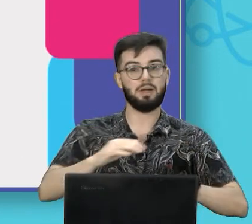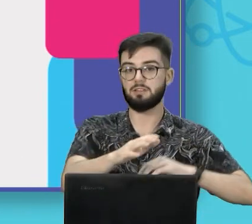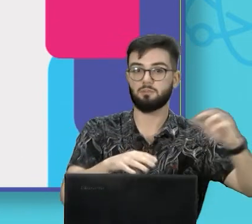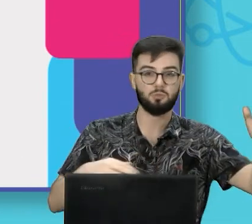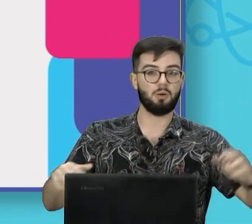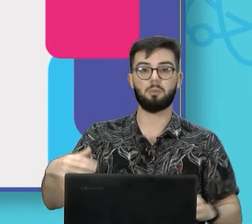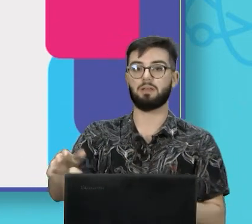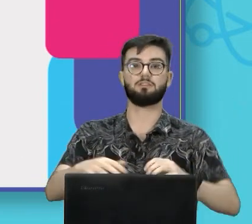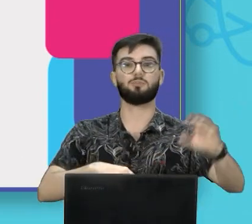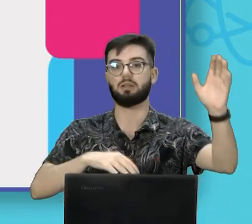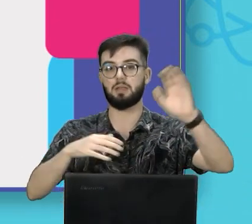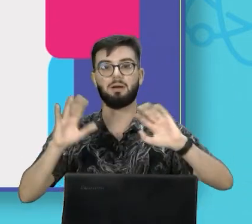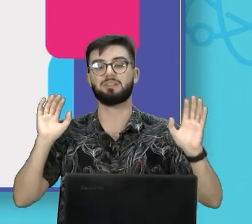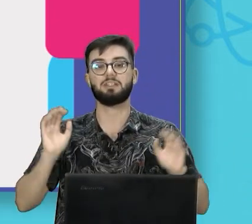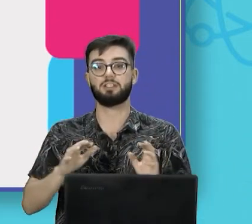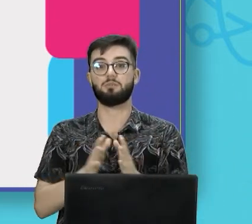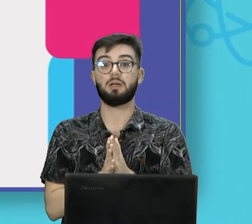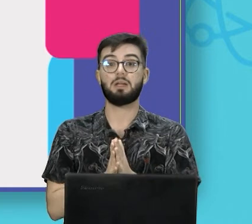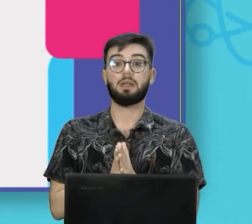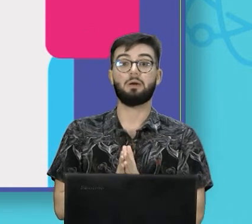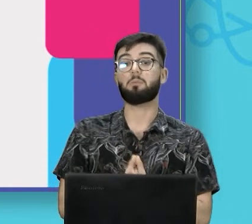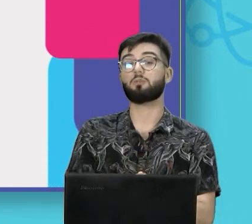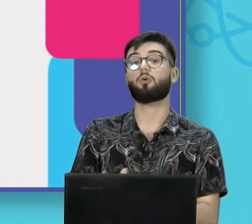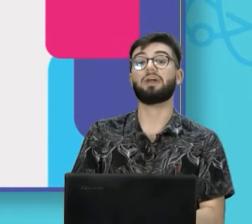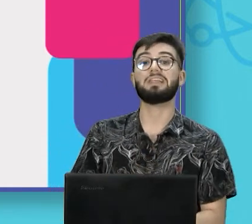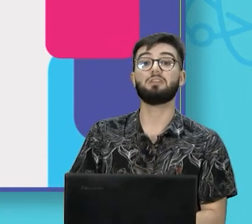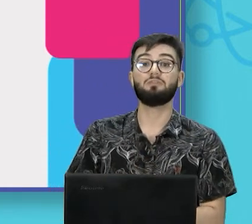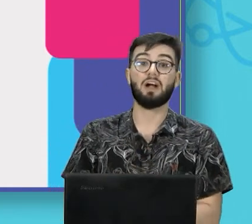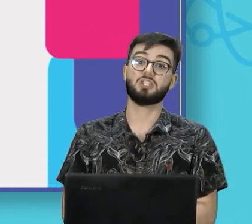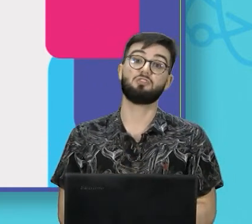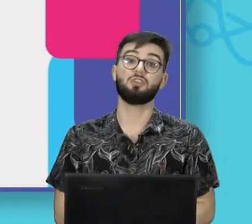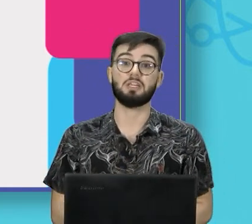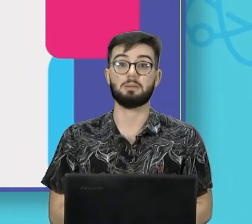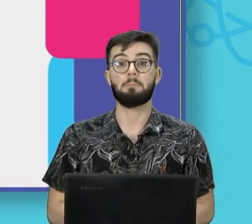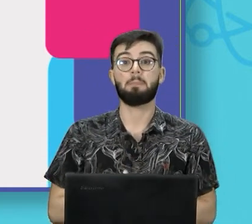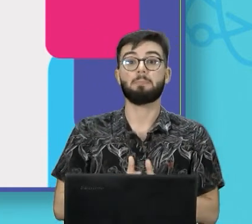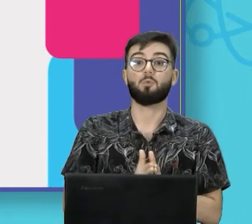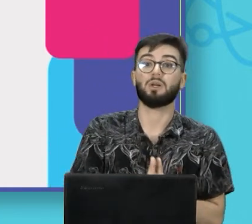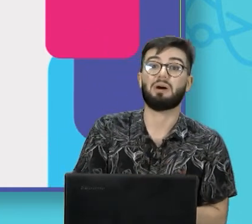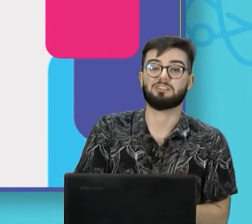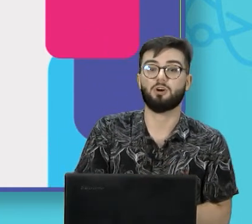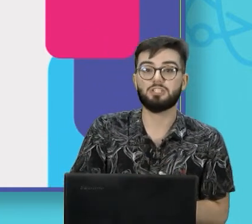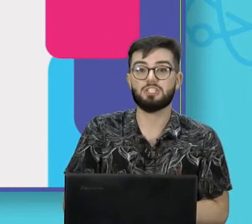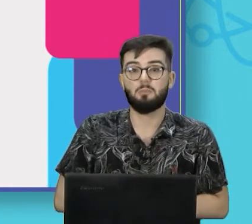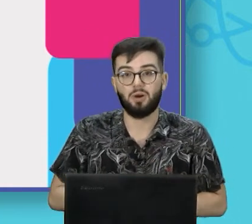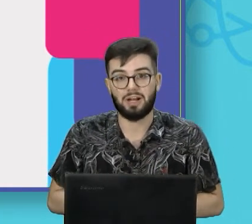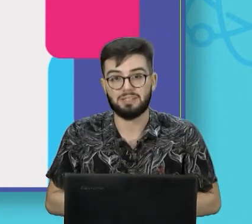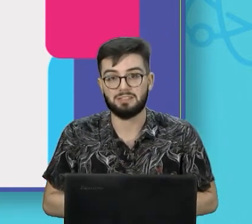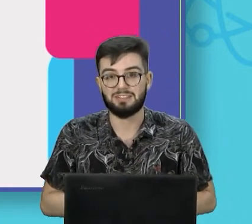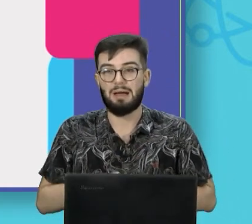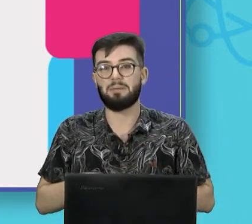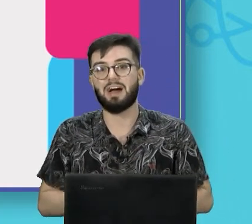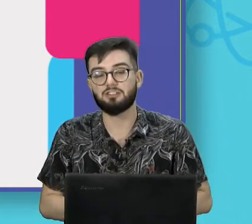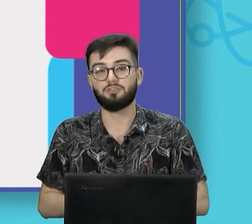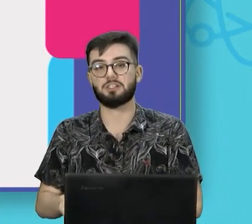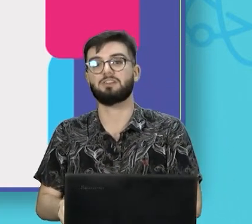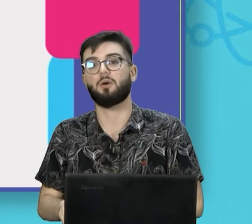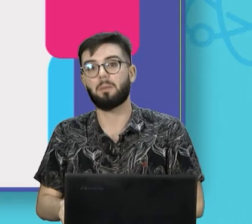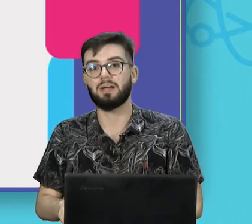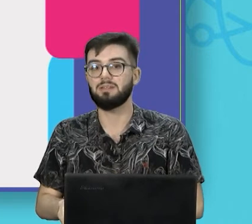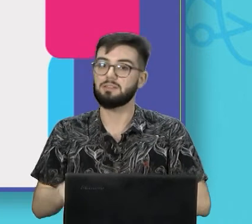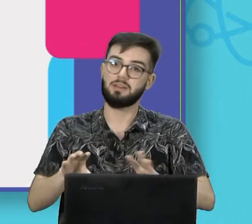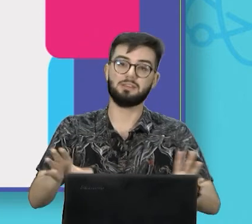que que tá acontecendo meu país vão tomar o país um queimar as igrejas não tu não conhece lido em vários o seguinte quando as ordens democráticas